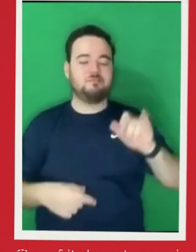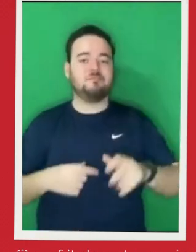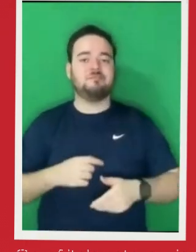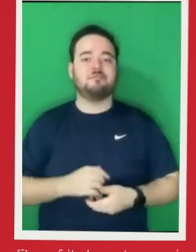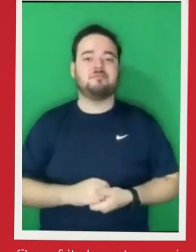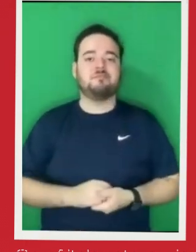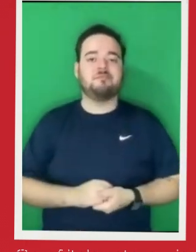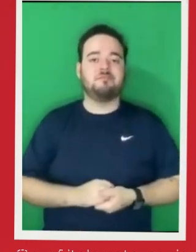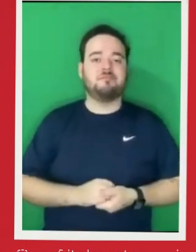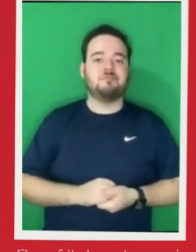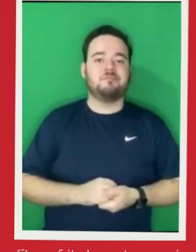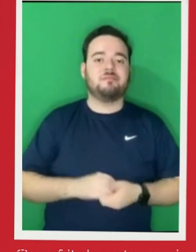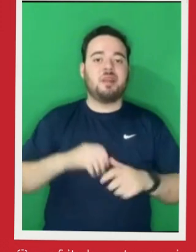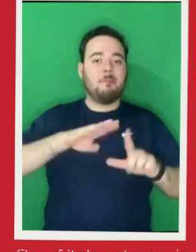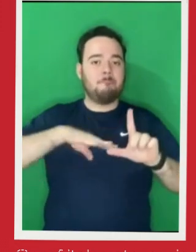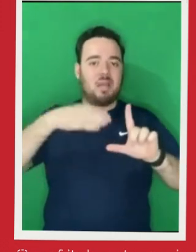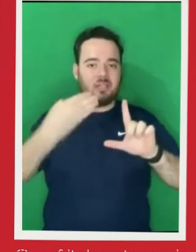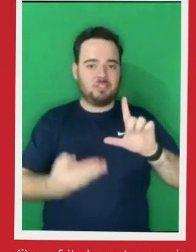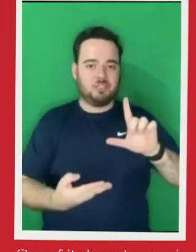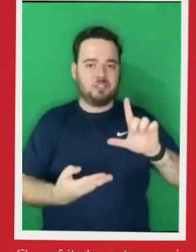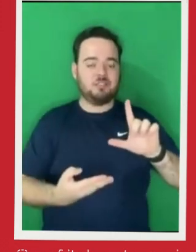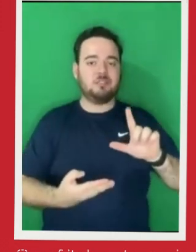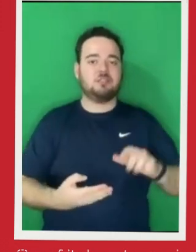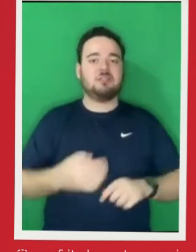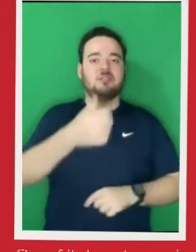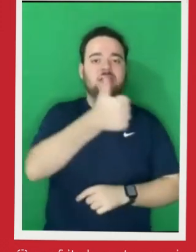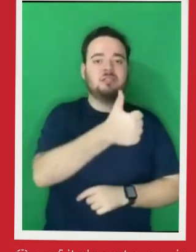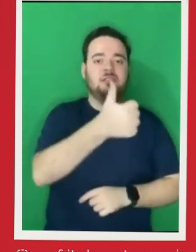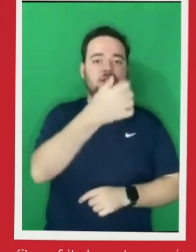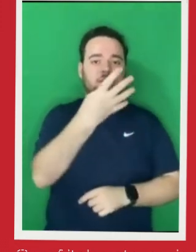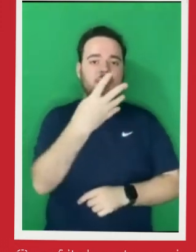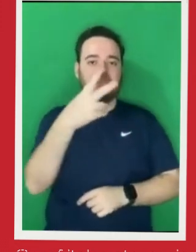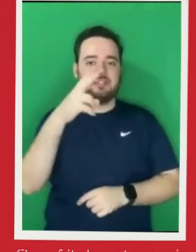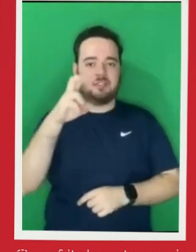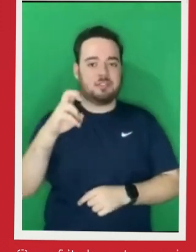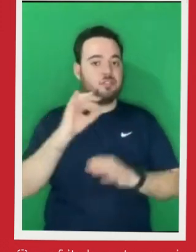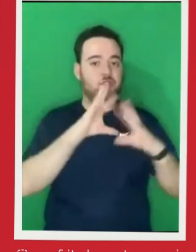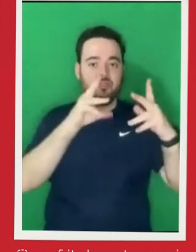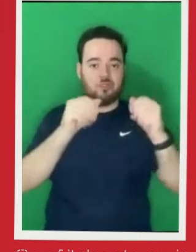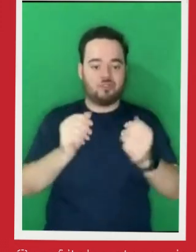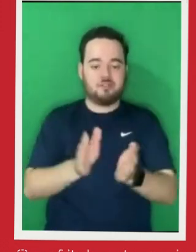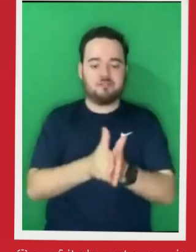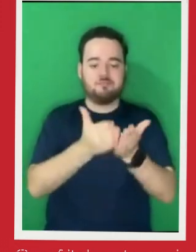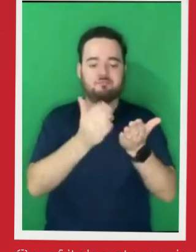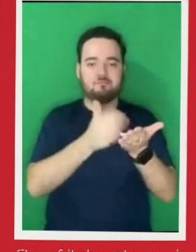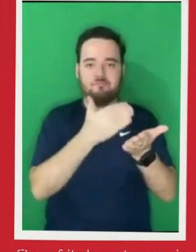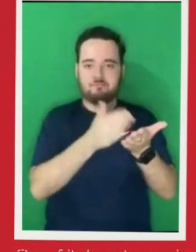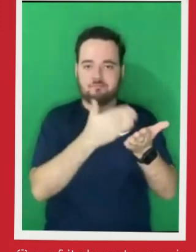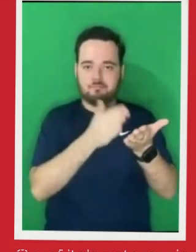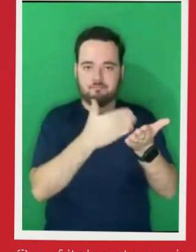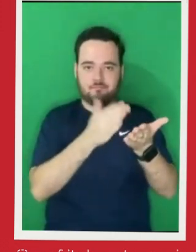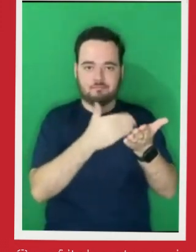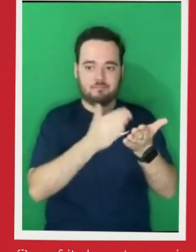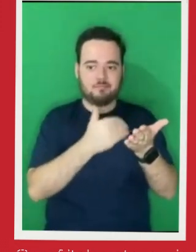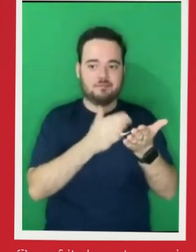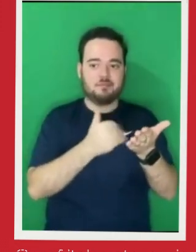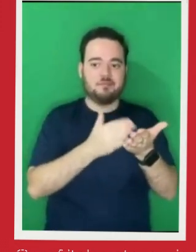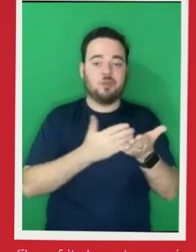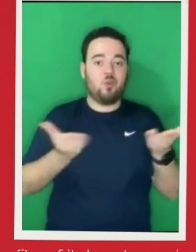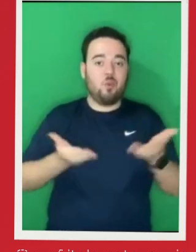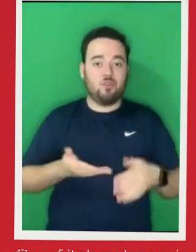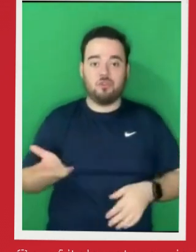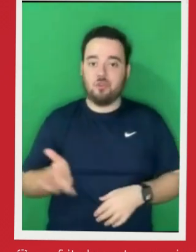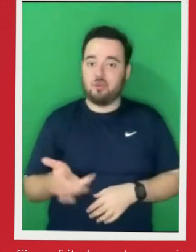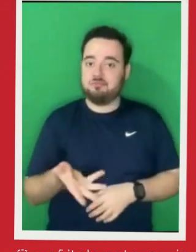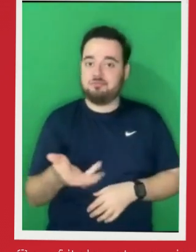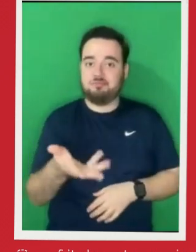Então, abram na página 145, estou imaginando que todas vocês estão abrindo, e vocês viram que